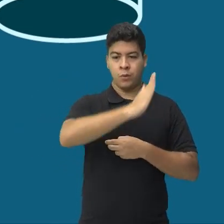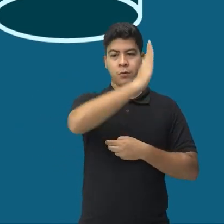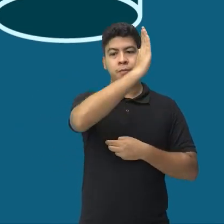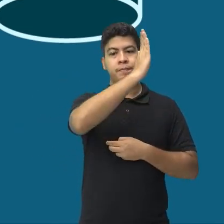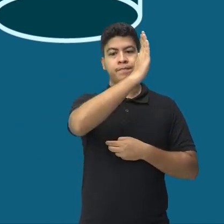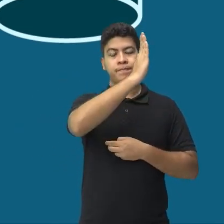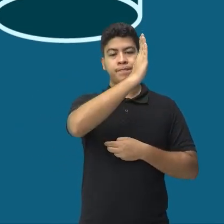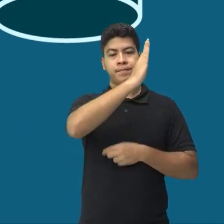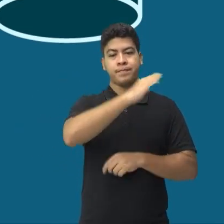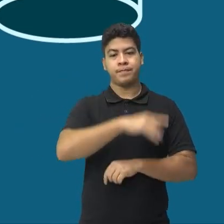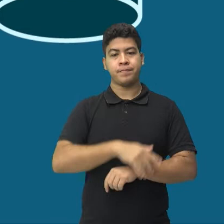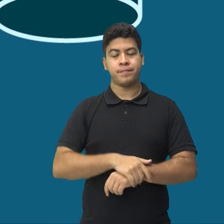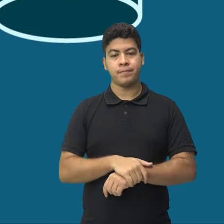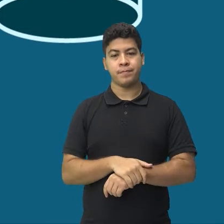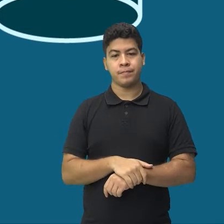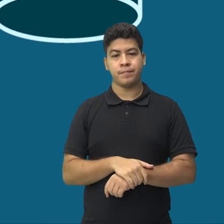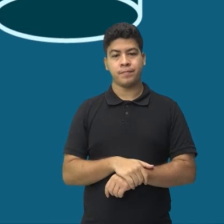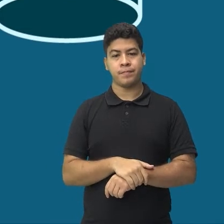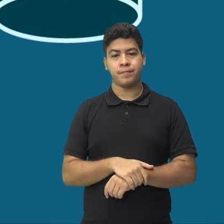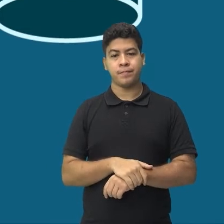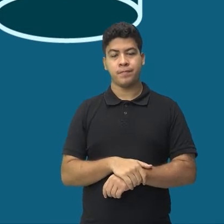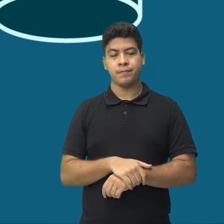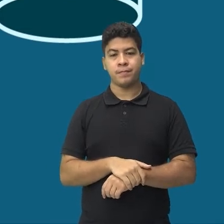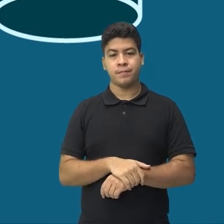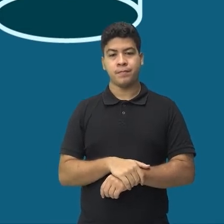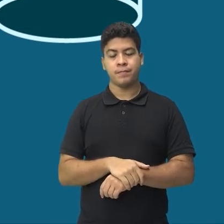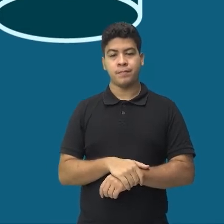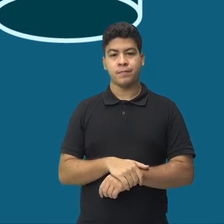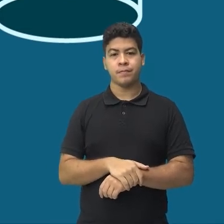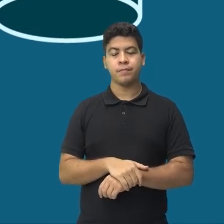pontos. E aí está a reta, né?